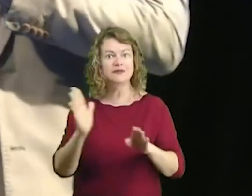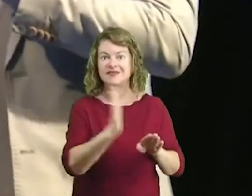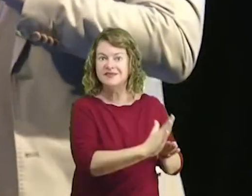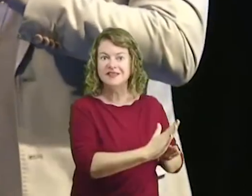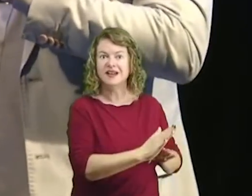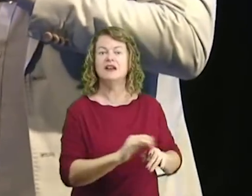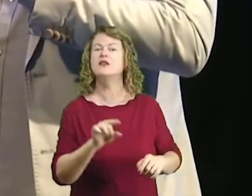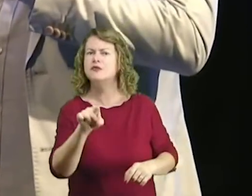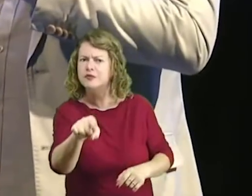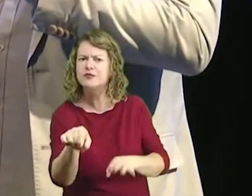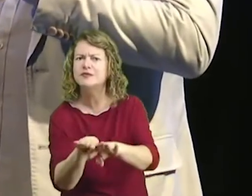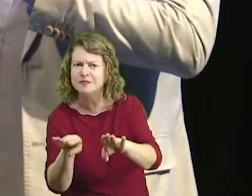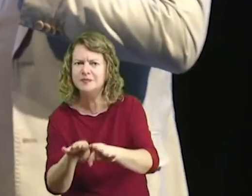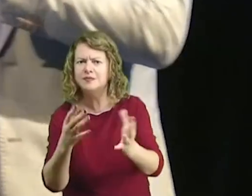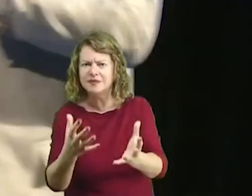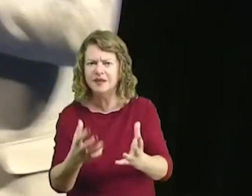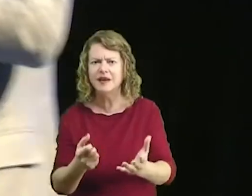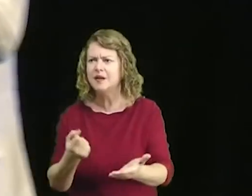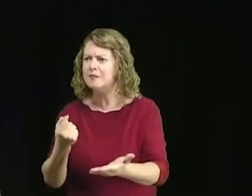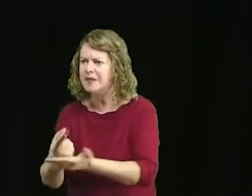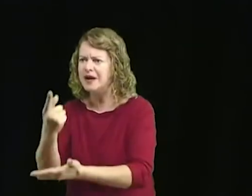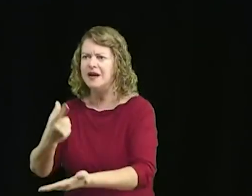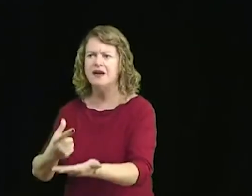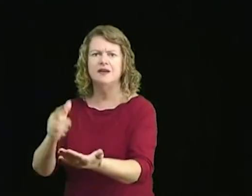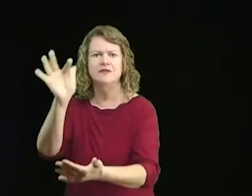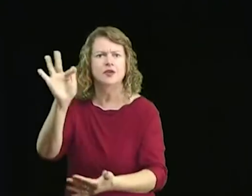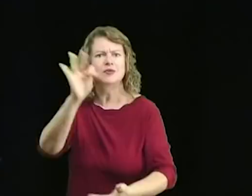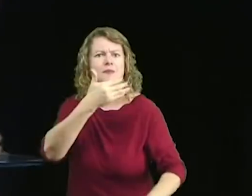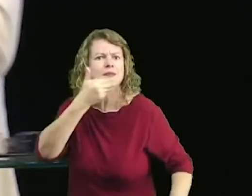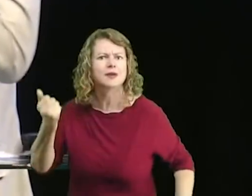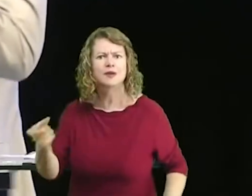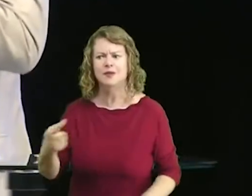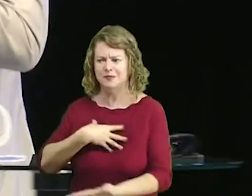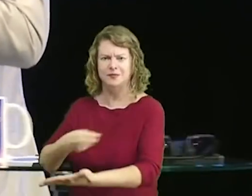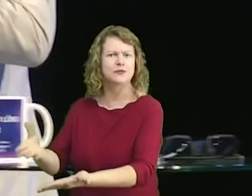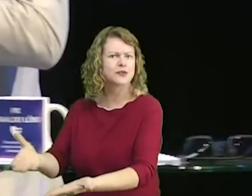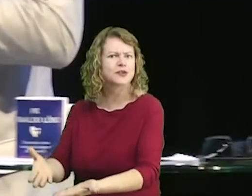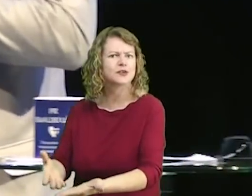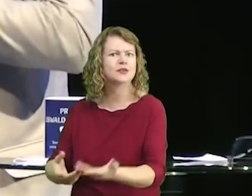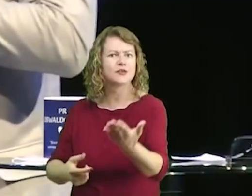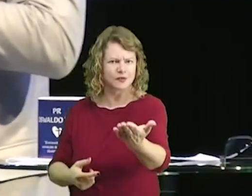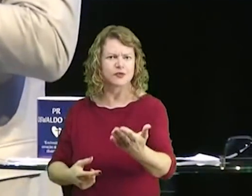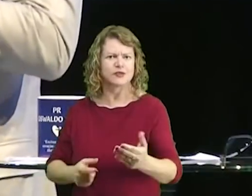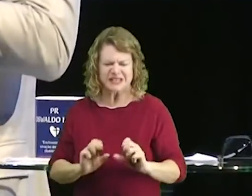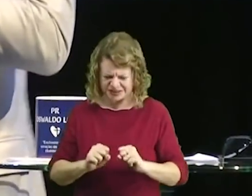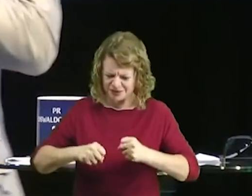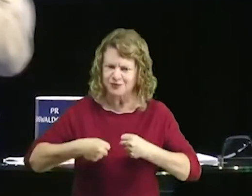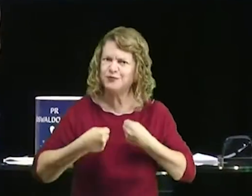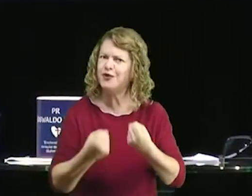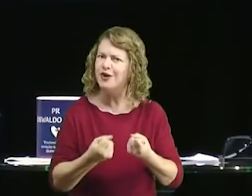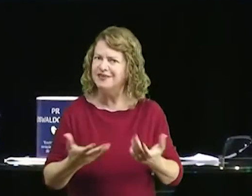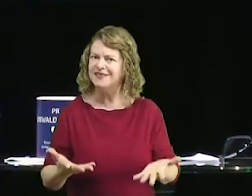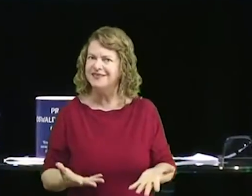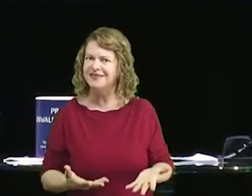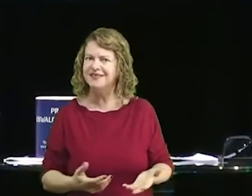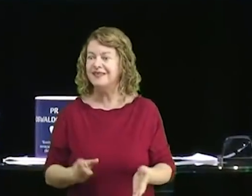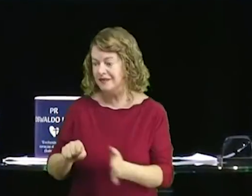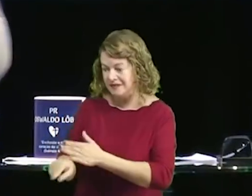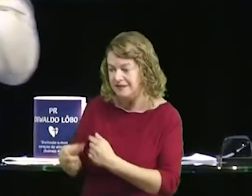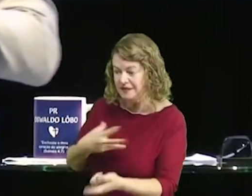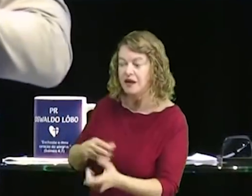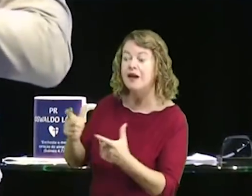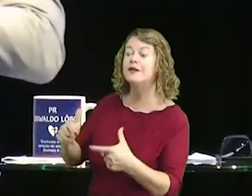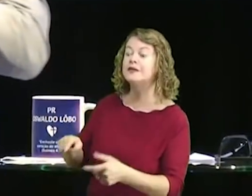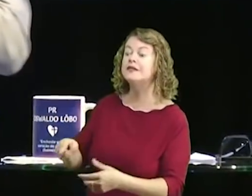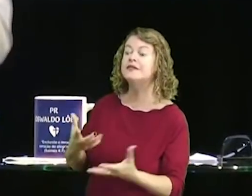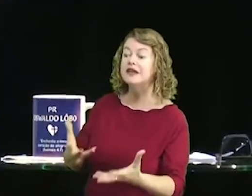vai incentivar, e você vai poder fazer aquilo que você pode, mas se perguntar assim, onde que você quer estudar? Eu